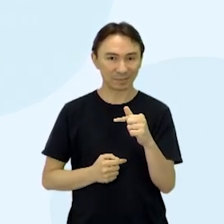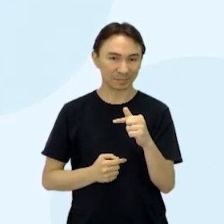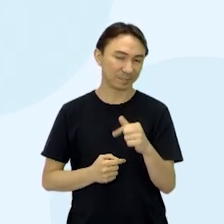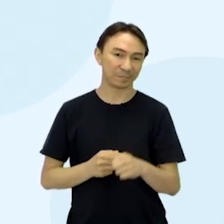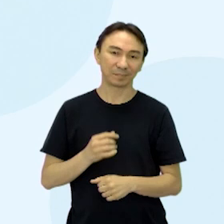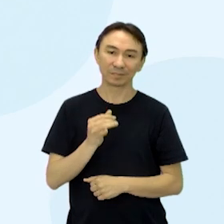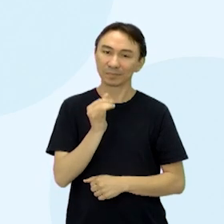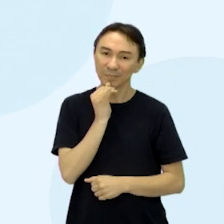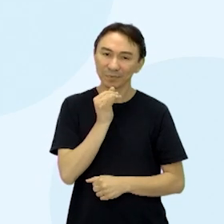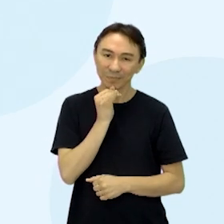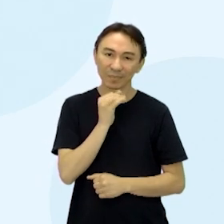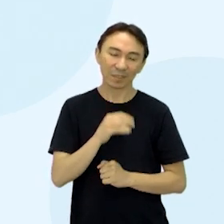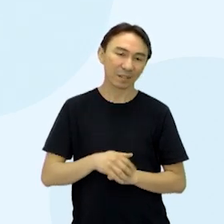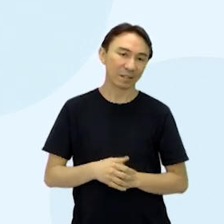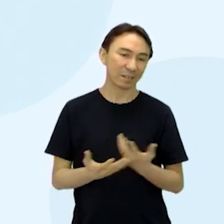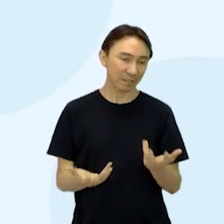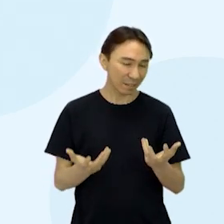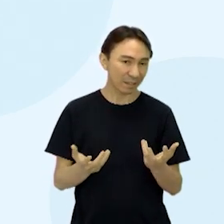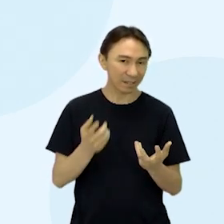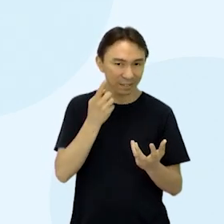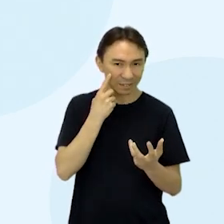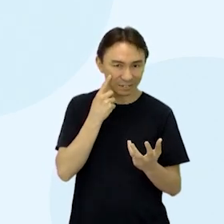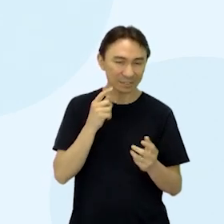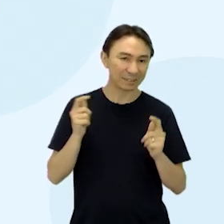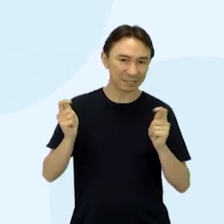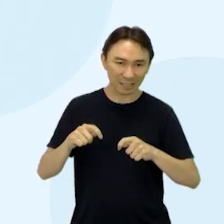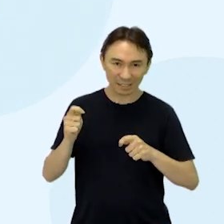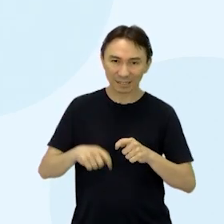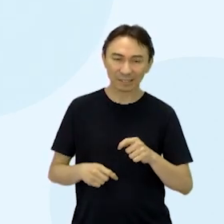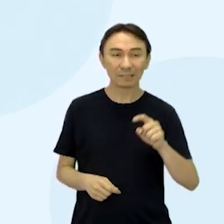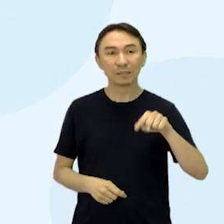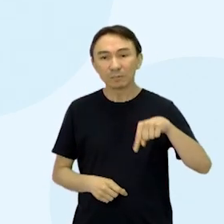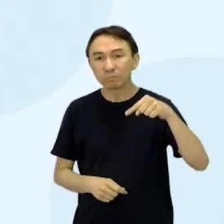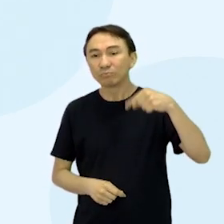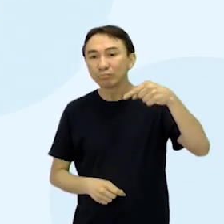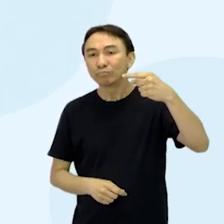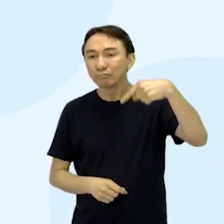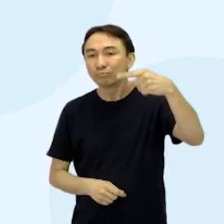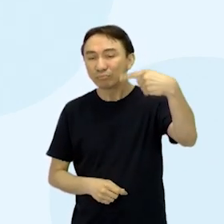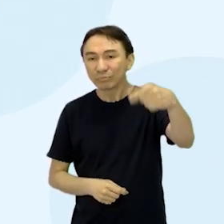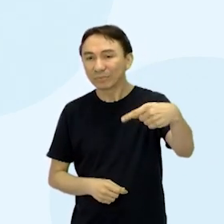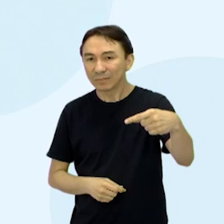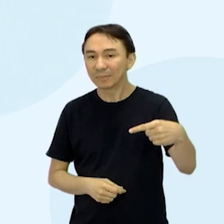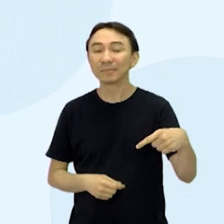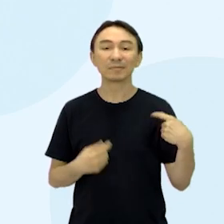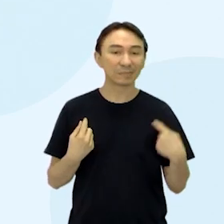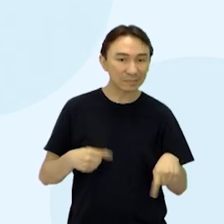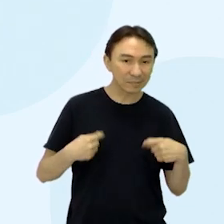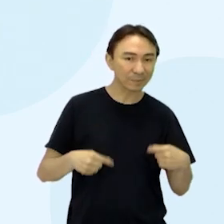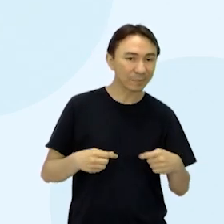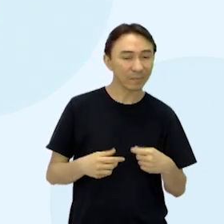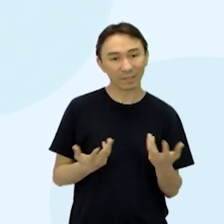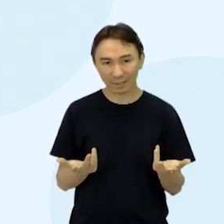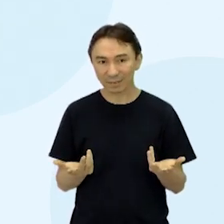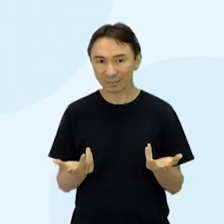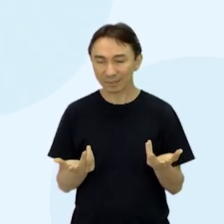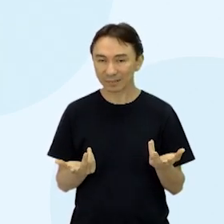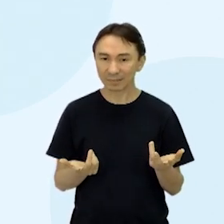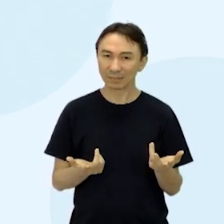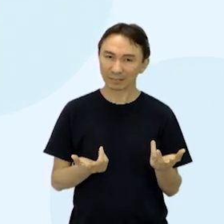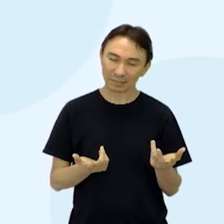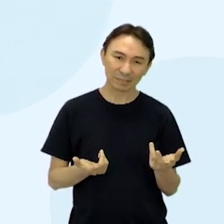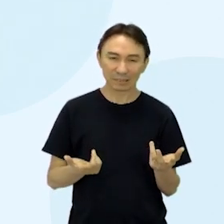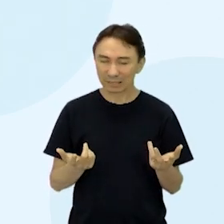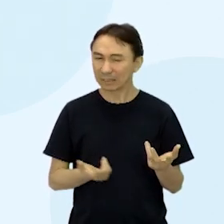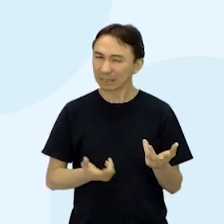quisesse saber o 30º termo, eu teria um pouquinho mais de trabalho, né? Tem que pensar no primeiro e ver quantas vezes você repete, né? Então, vai depender. Não é tão